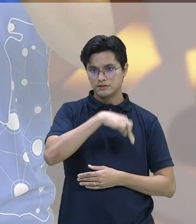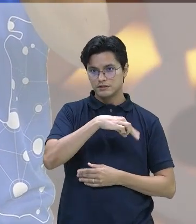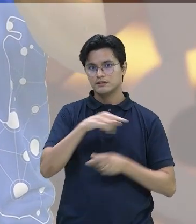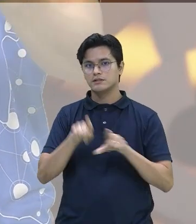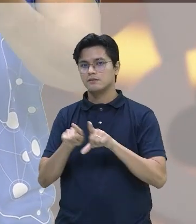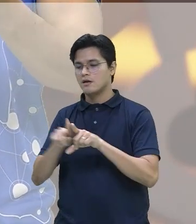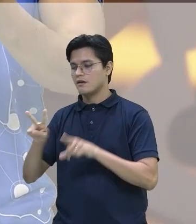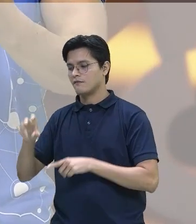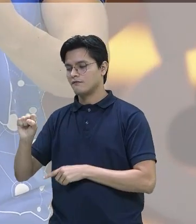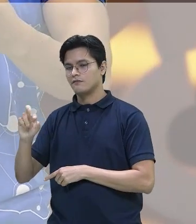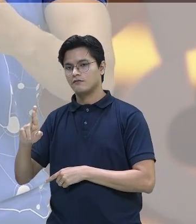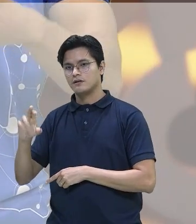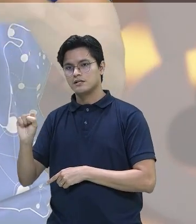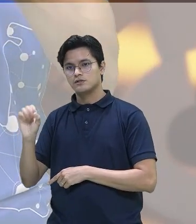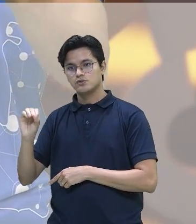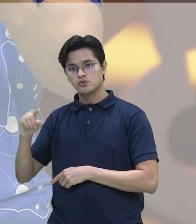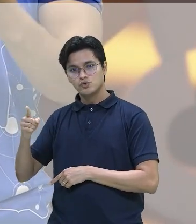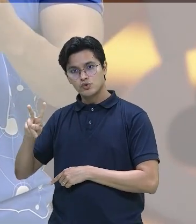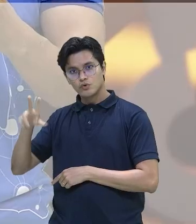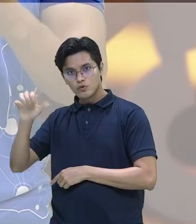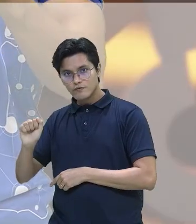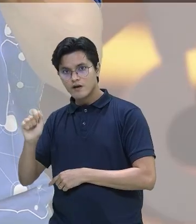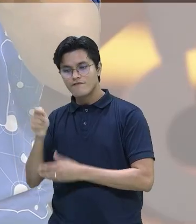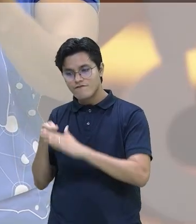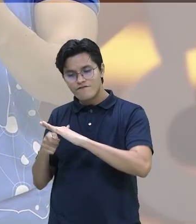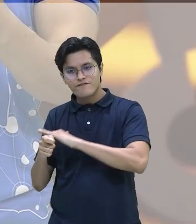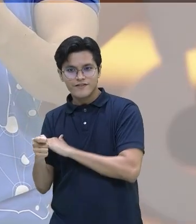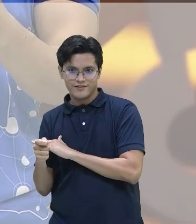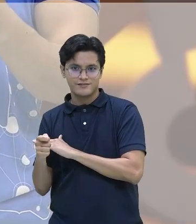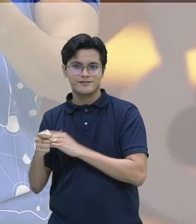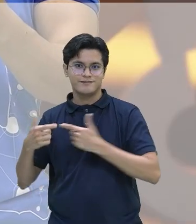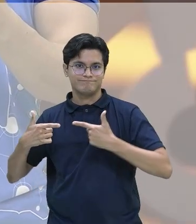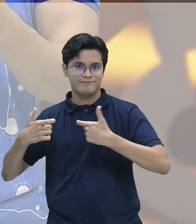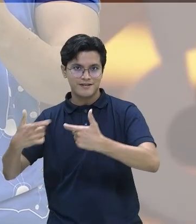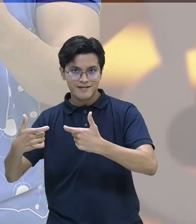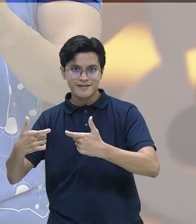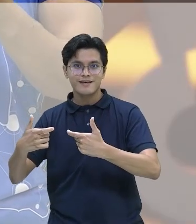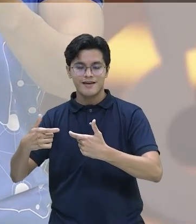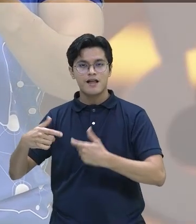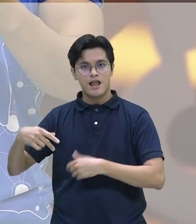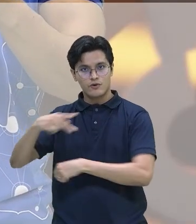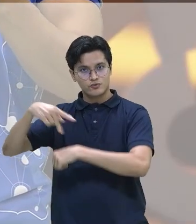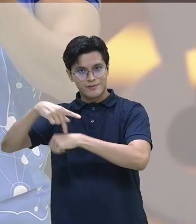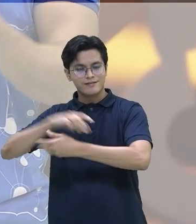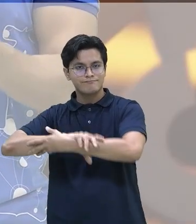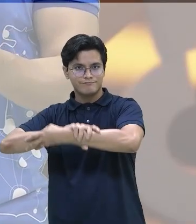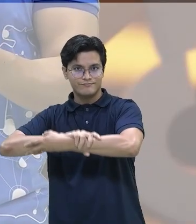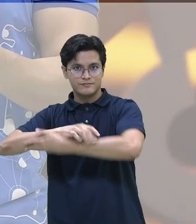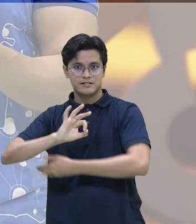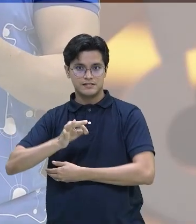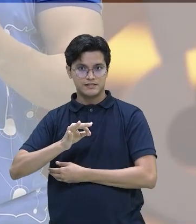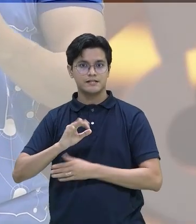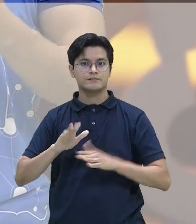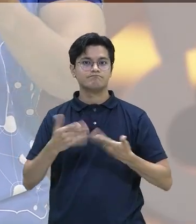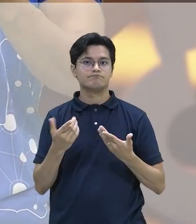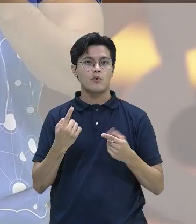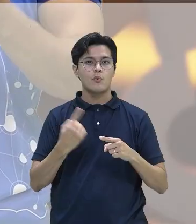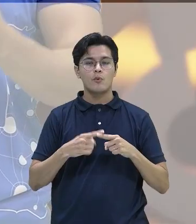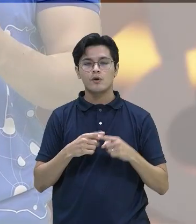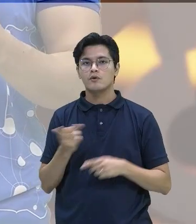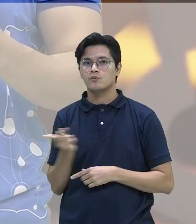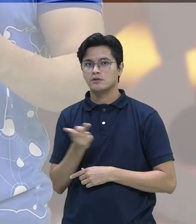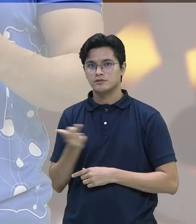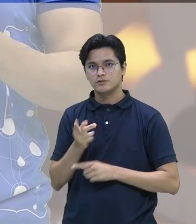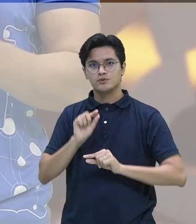essas superpotências, elas construíram, em especial nesse momento aí de Guerra Fria, um arsenal nuclear